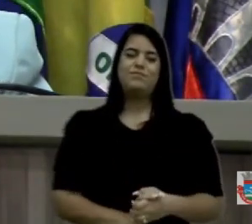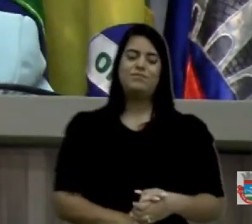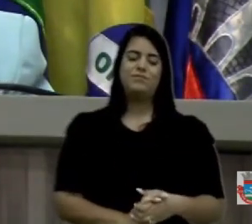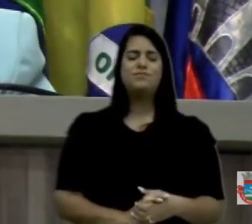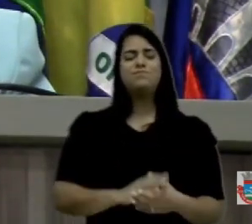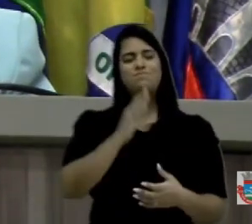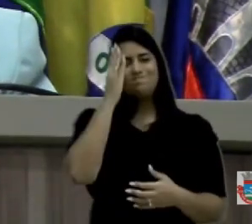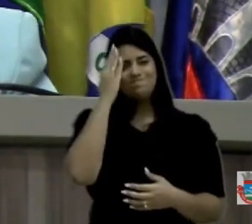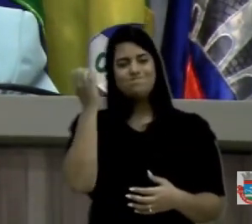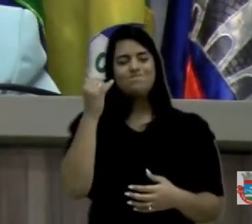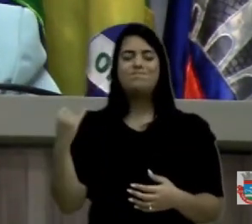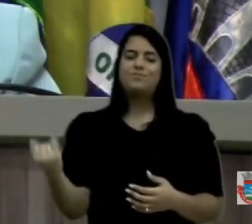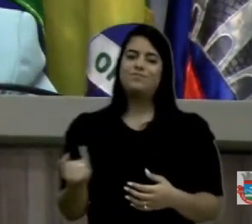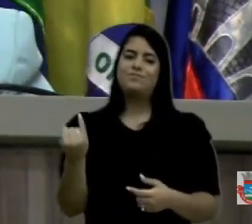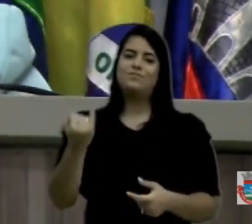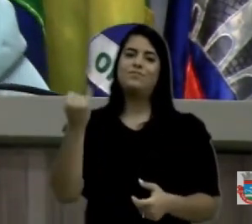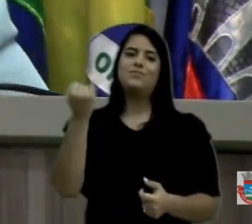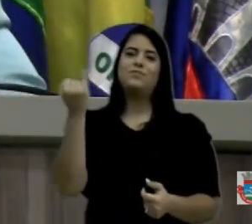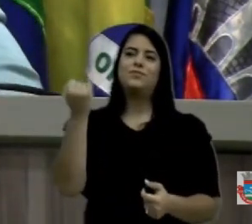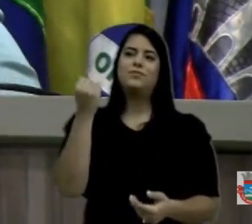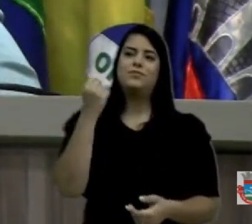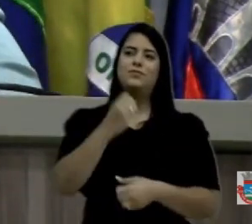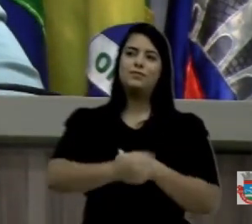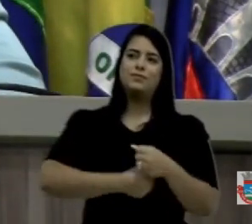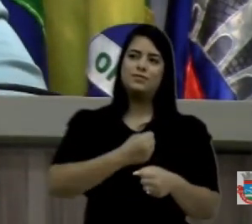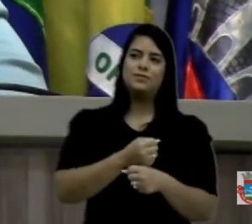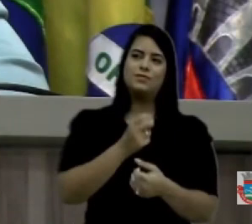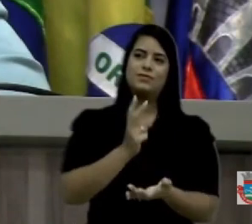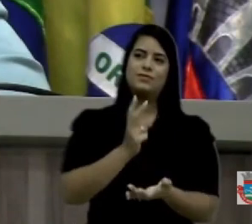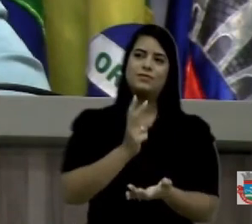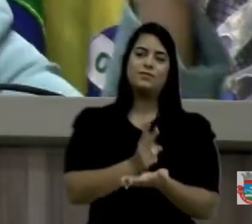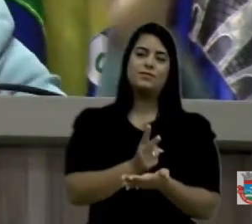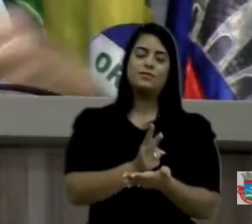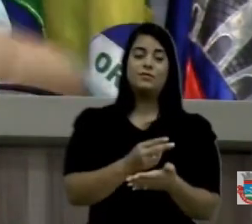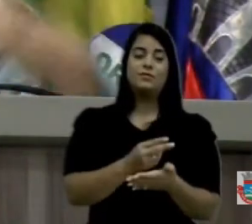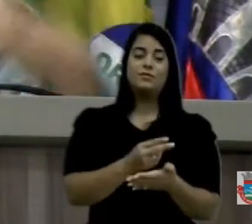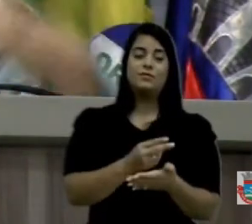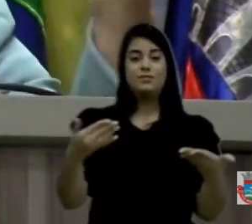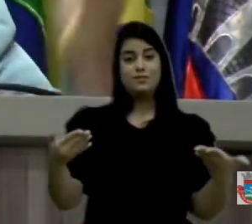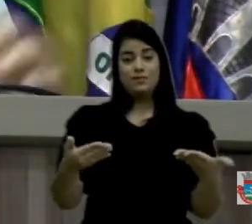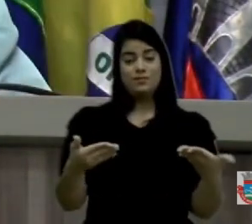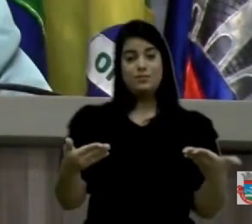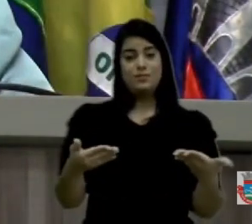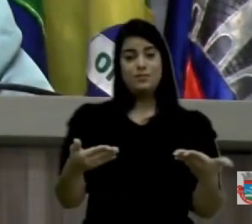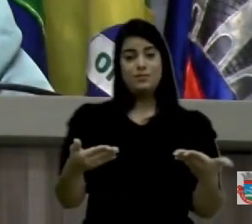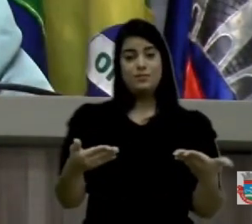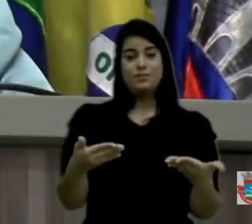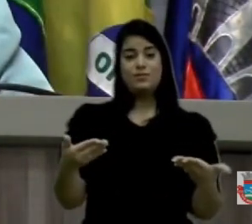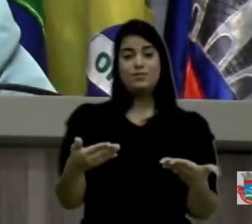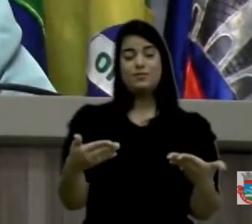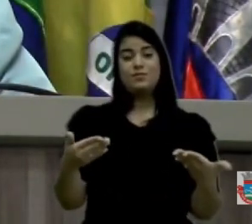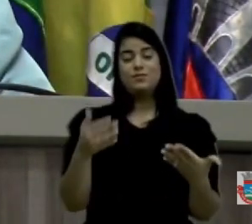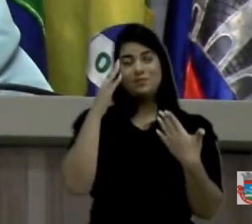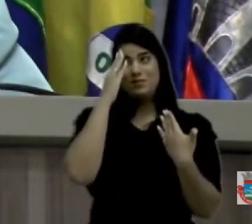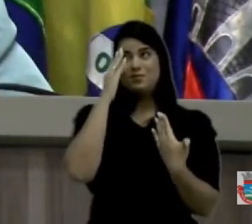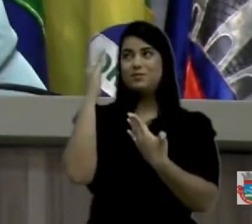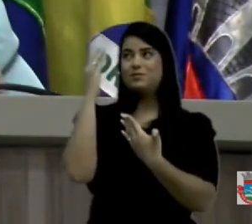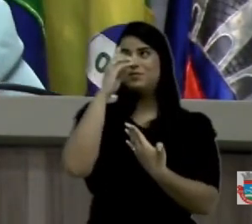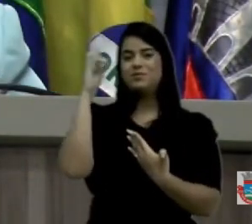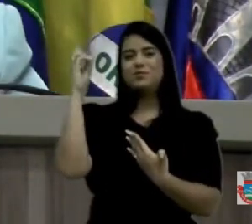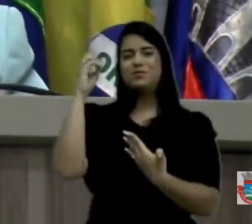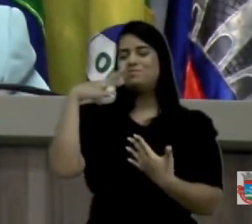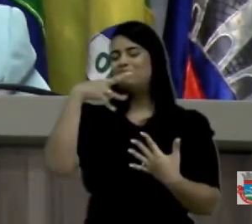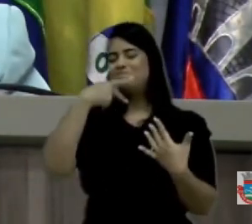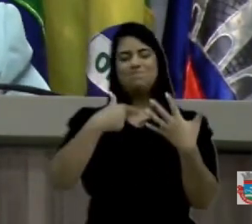sabe que é tão importante e todo ano é feito e esse ano foi graças a